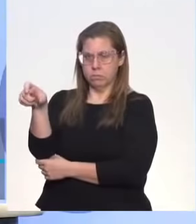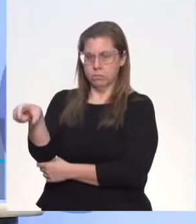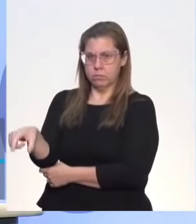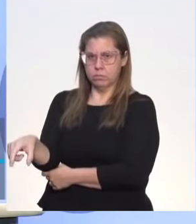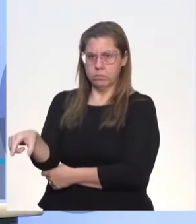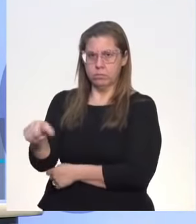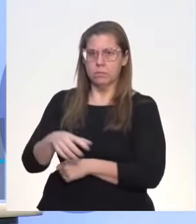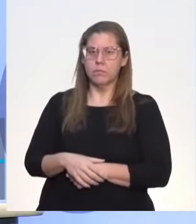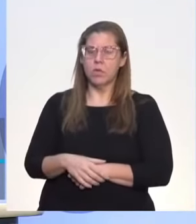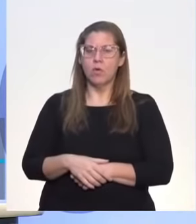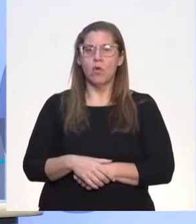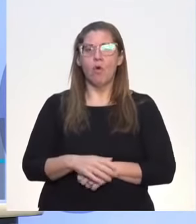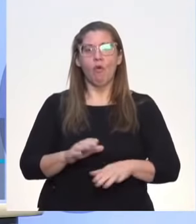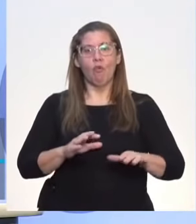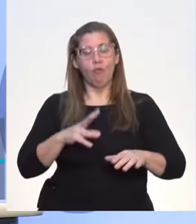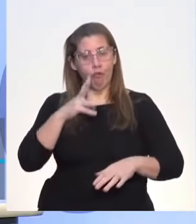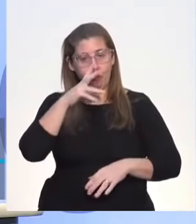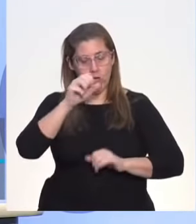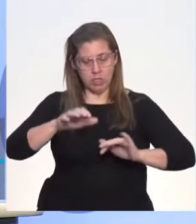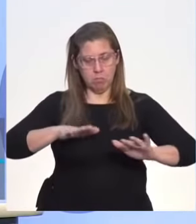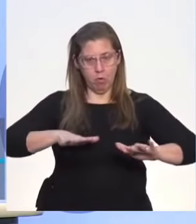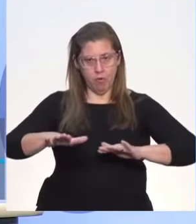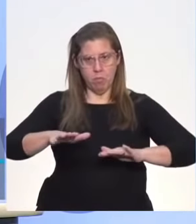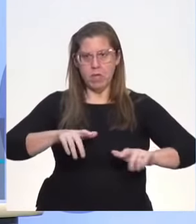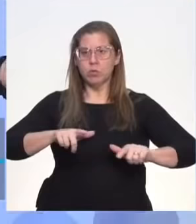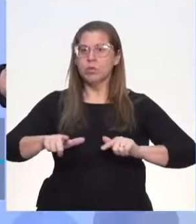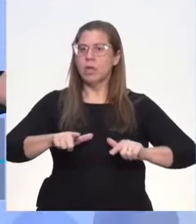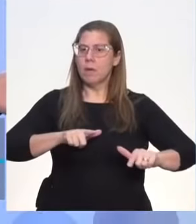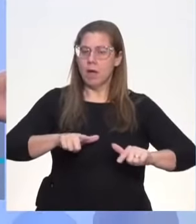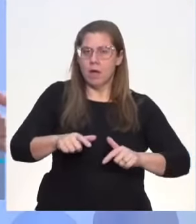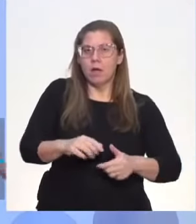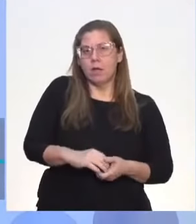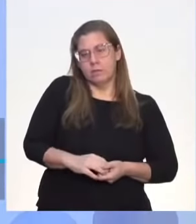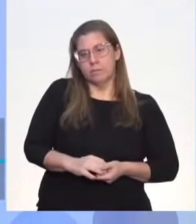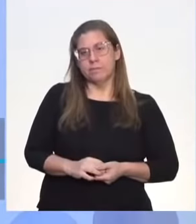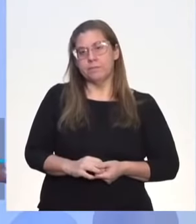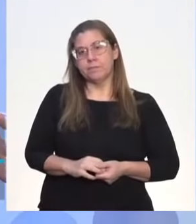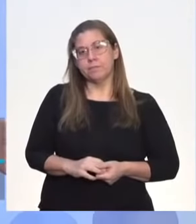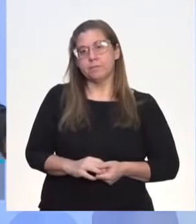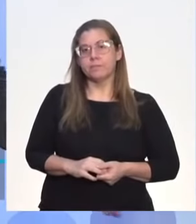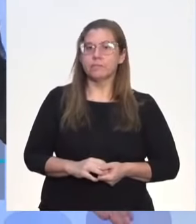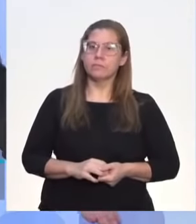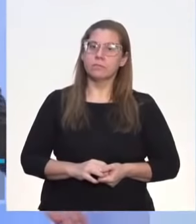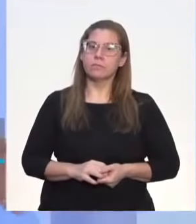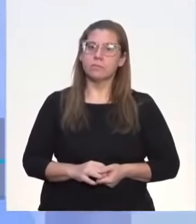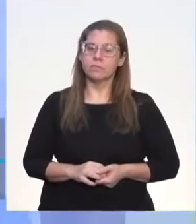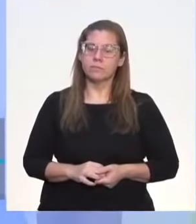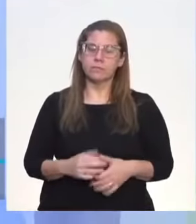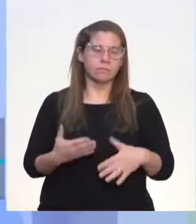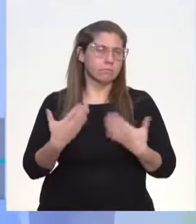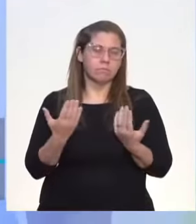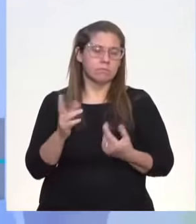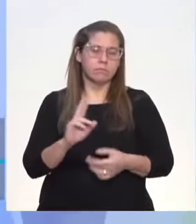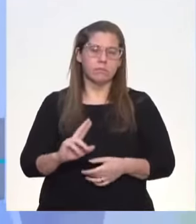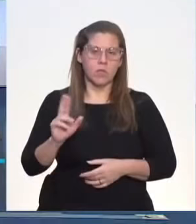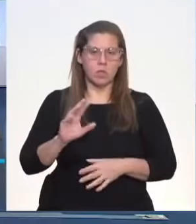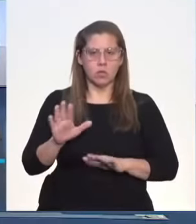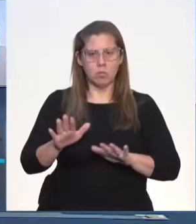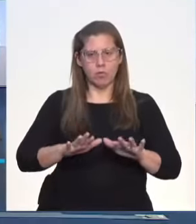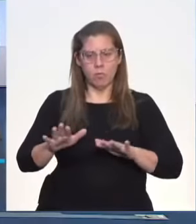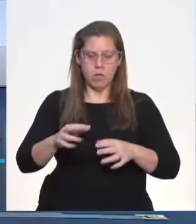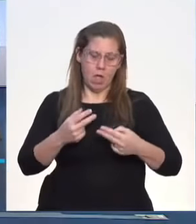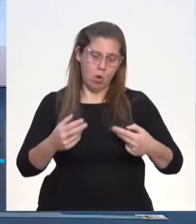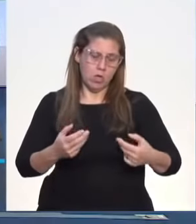colocou que exerce força movimento de trabalho isso é um é essa é a finalidade então do das Qual a vantagem de usar para